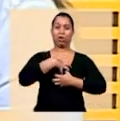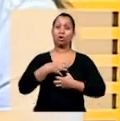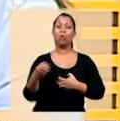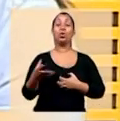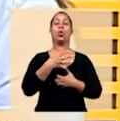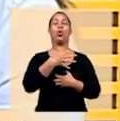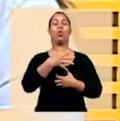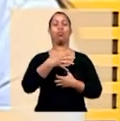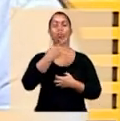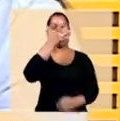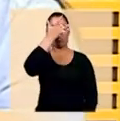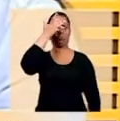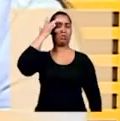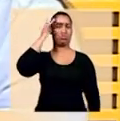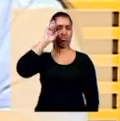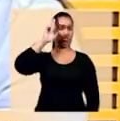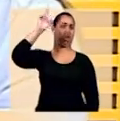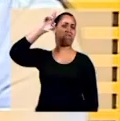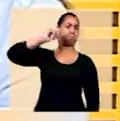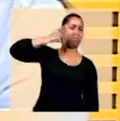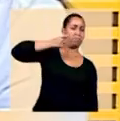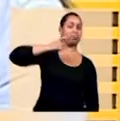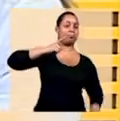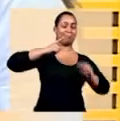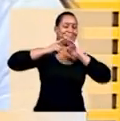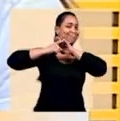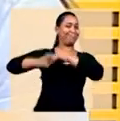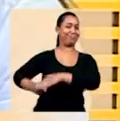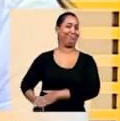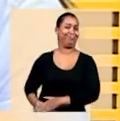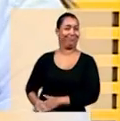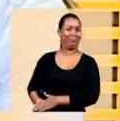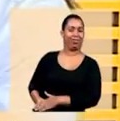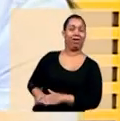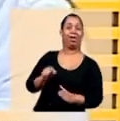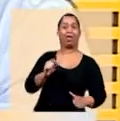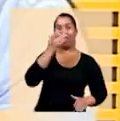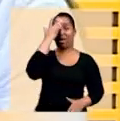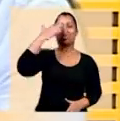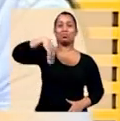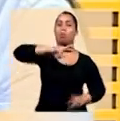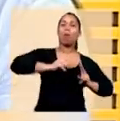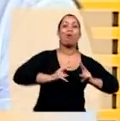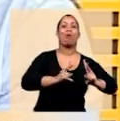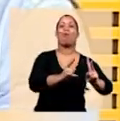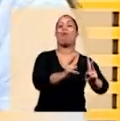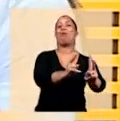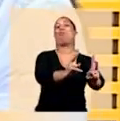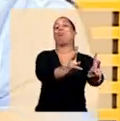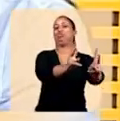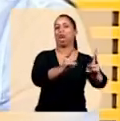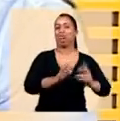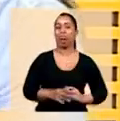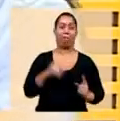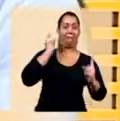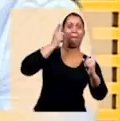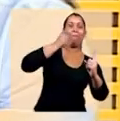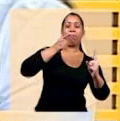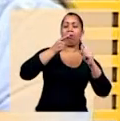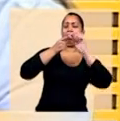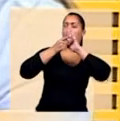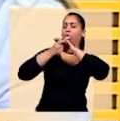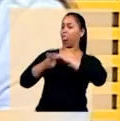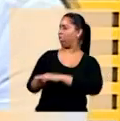desenho desse novo modelo de gestão não permite que as pessoas continuem ainda desrespeitando